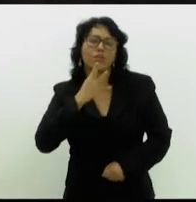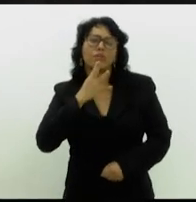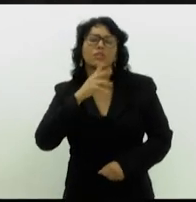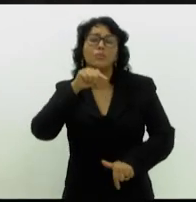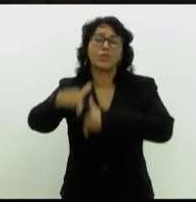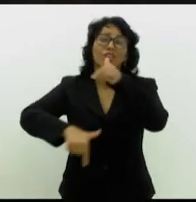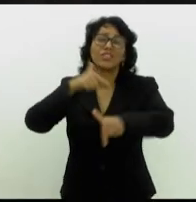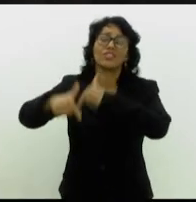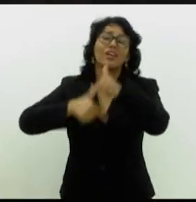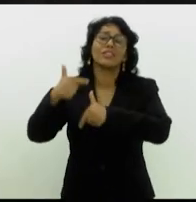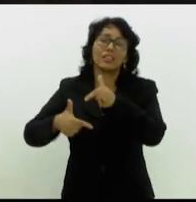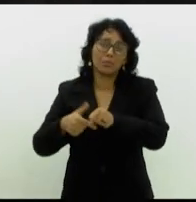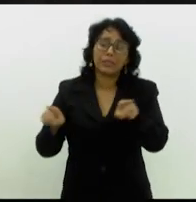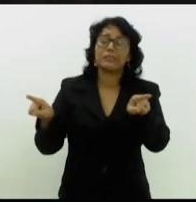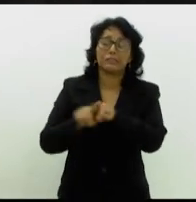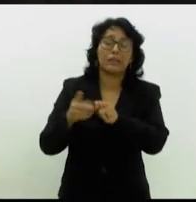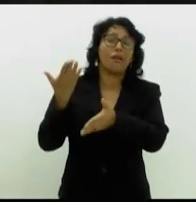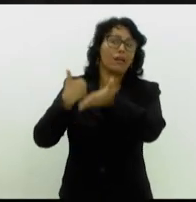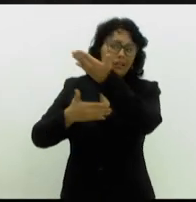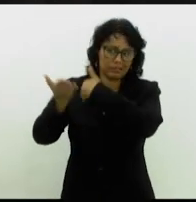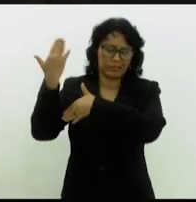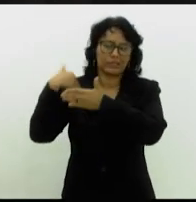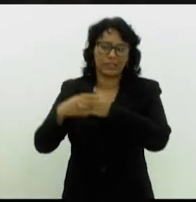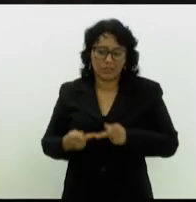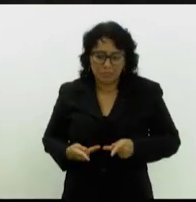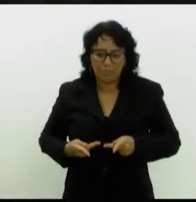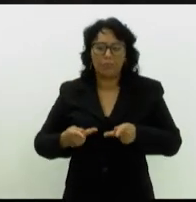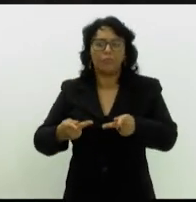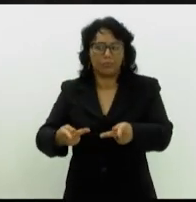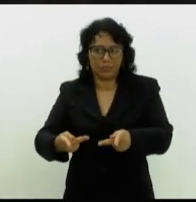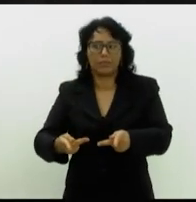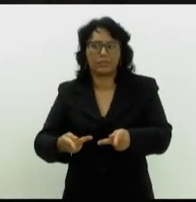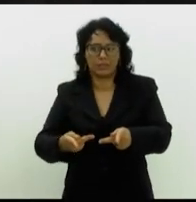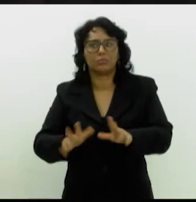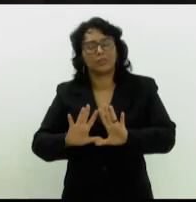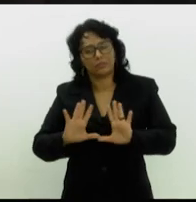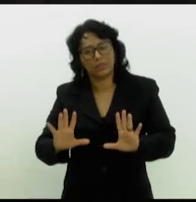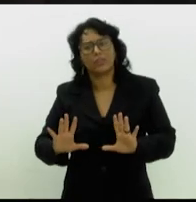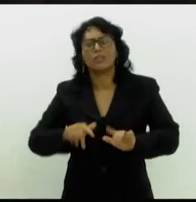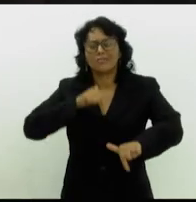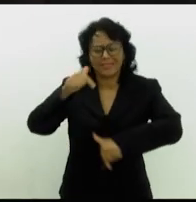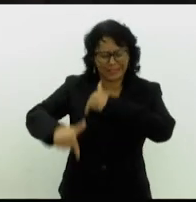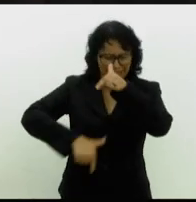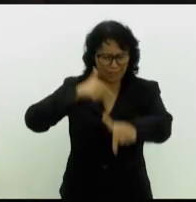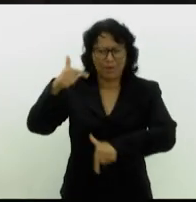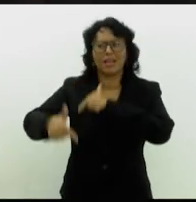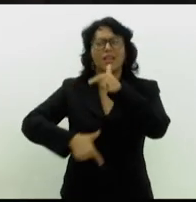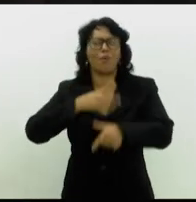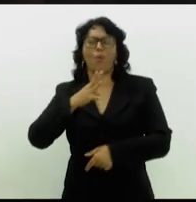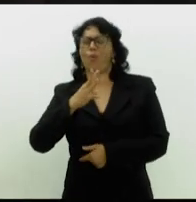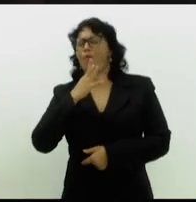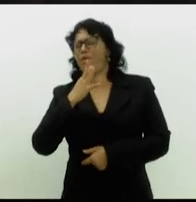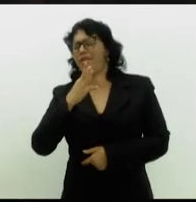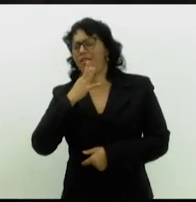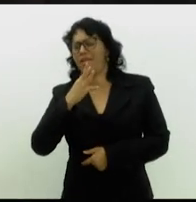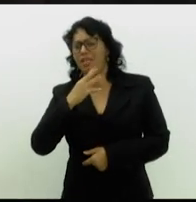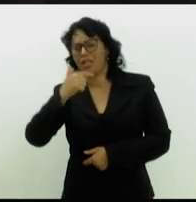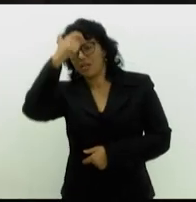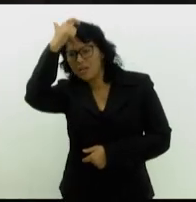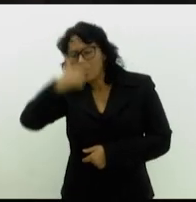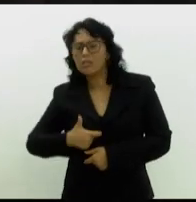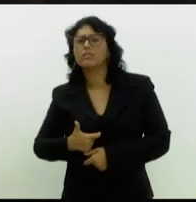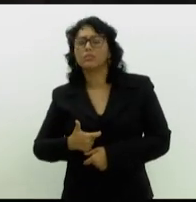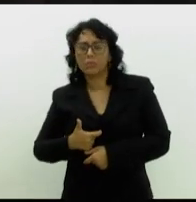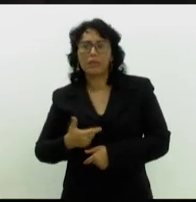e nesse programa eu trabalhei pude conhecer o CEP como um funcionário administrativo então também sou funcionário fui